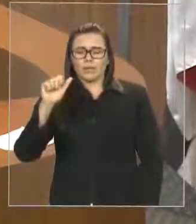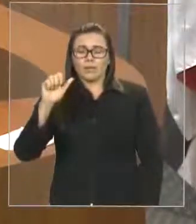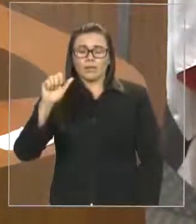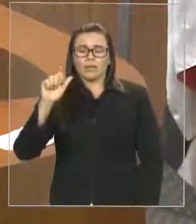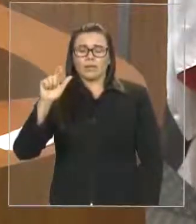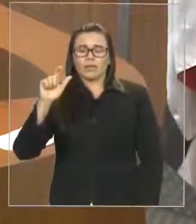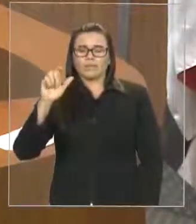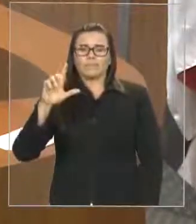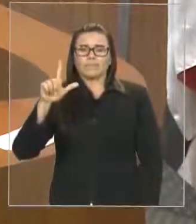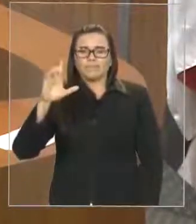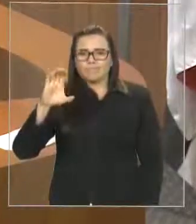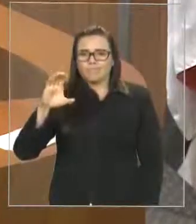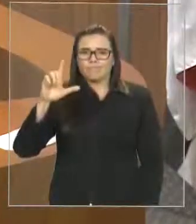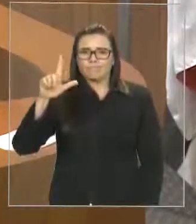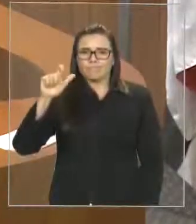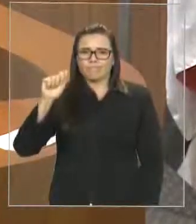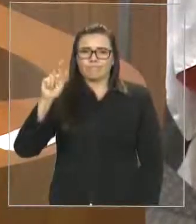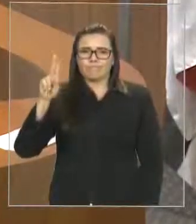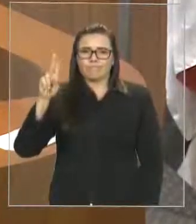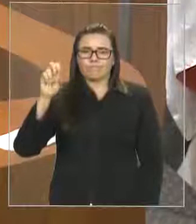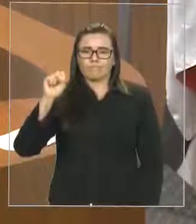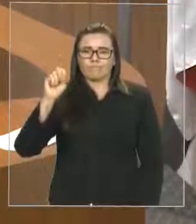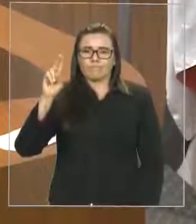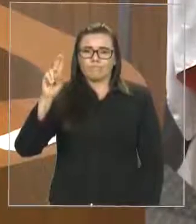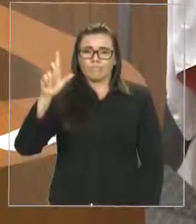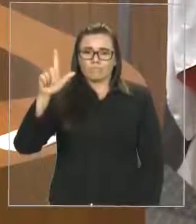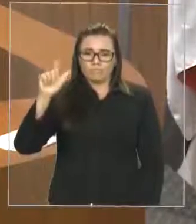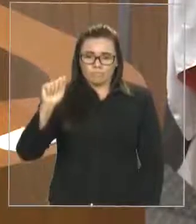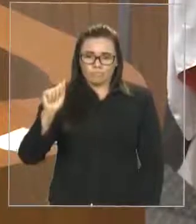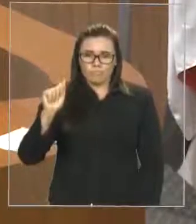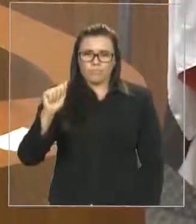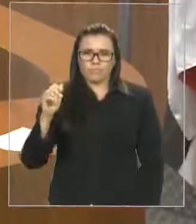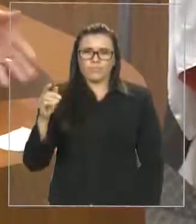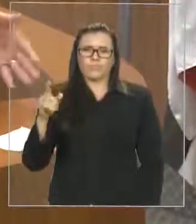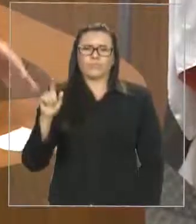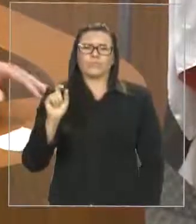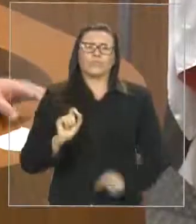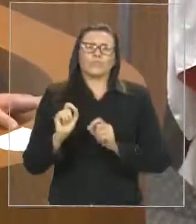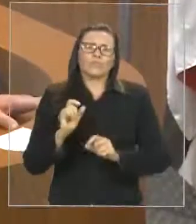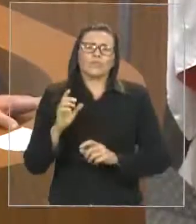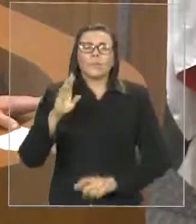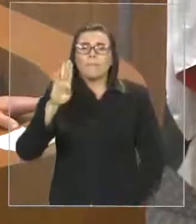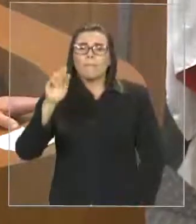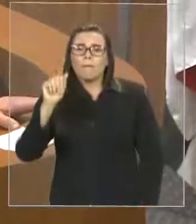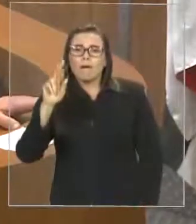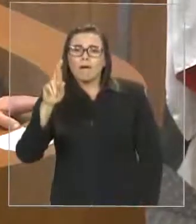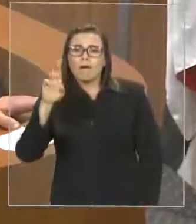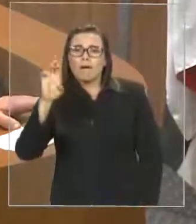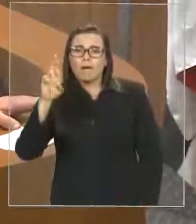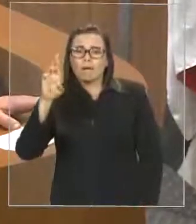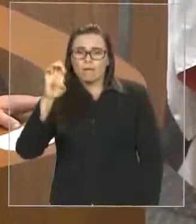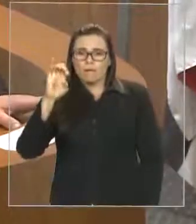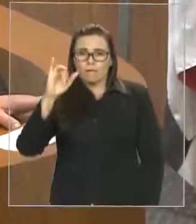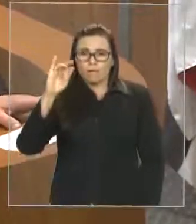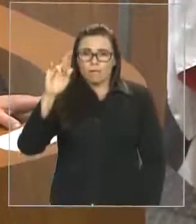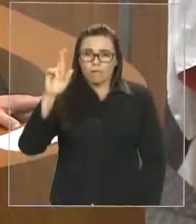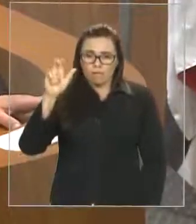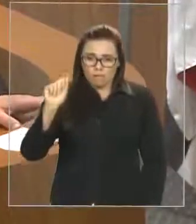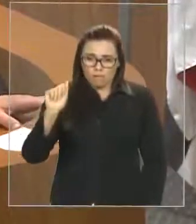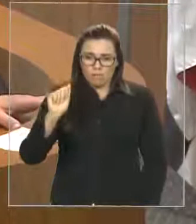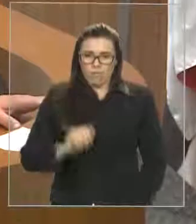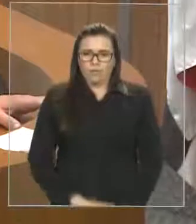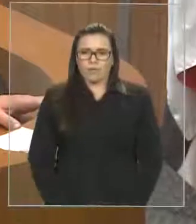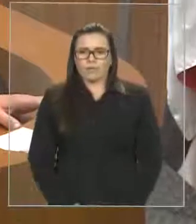participação direta da população nos projetos de iniciativa popular através do mecanismo de